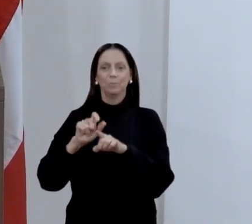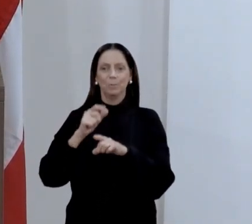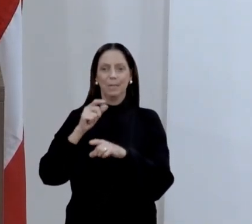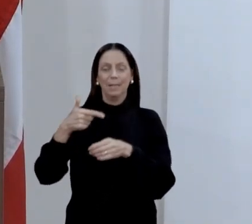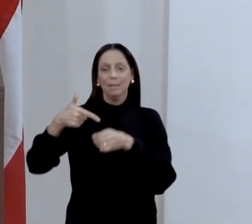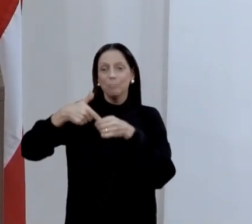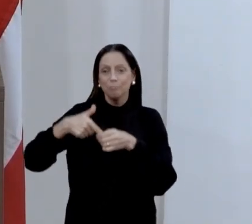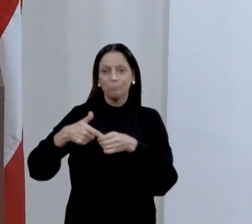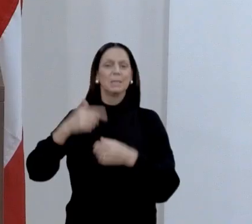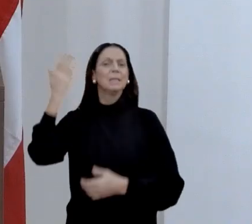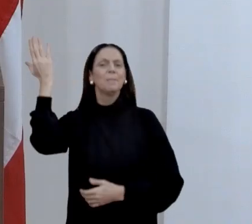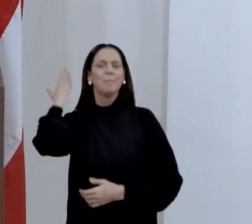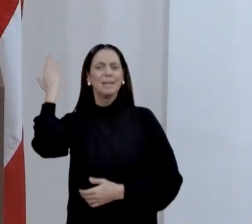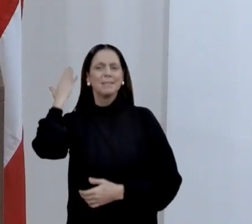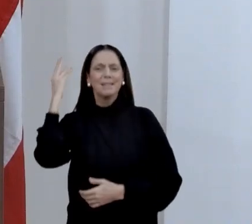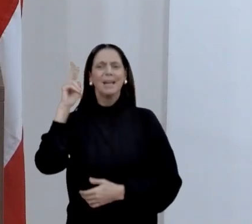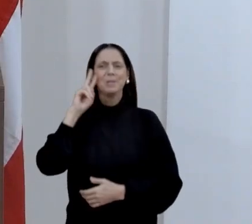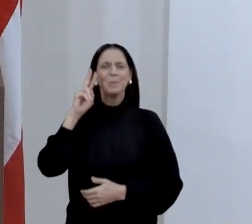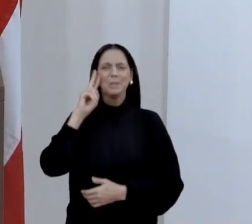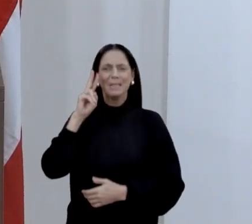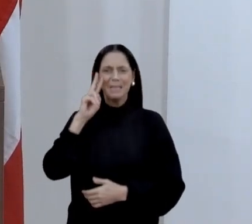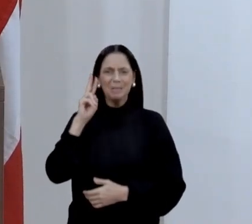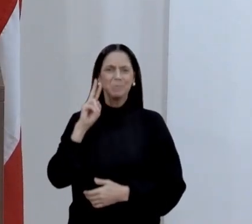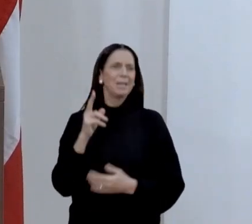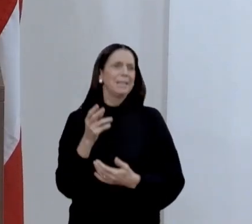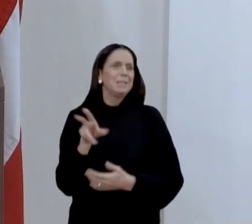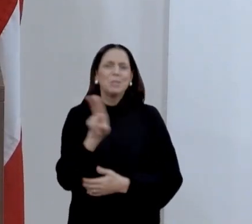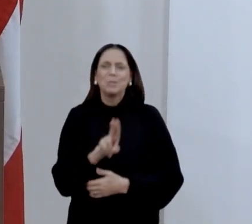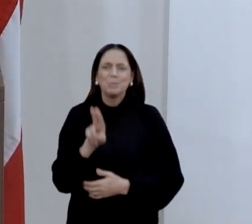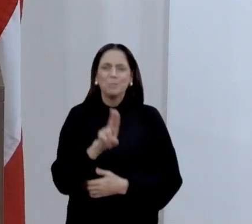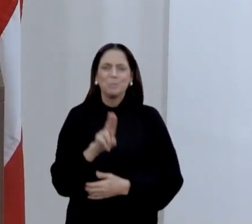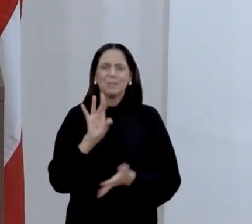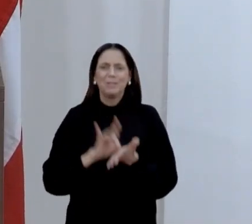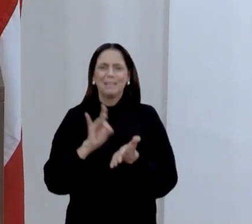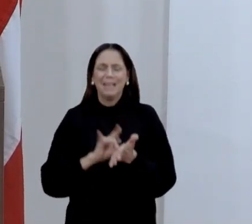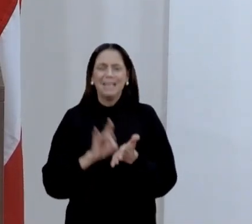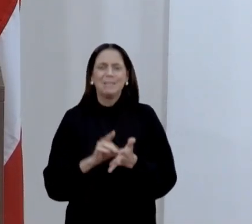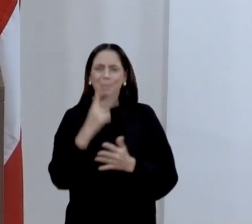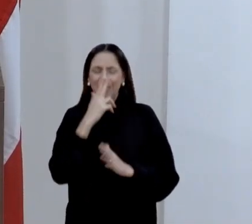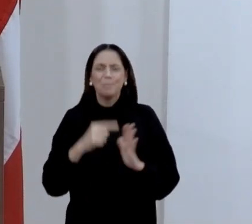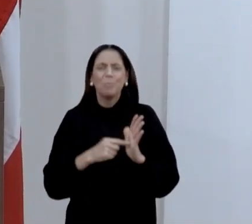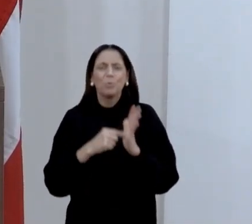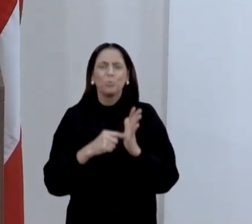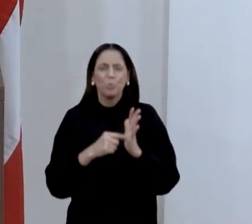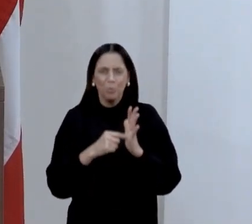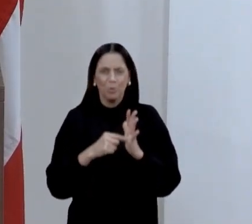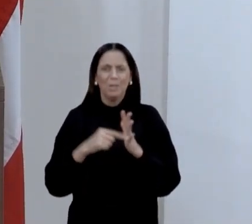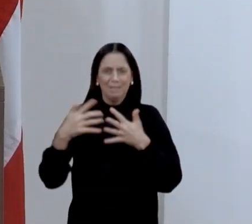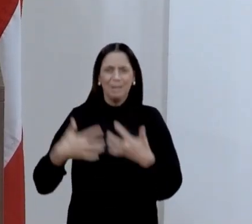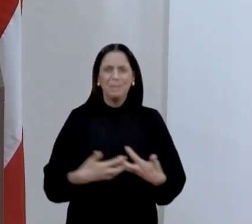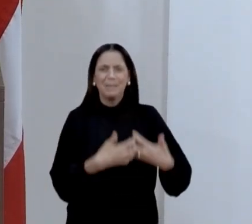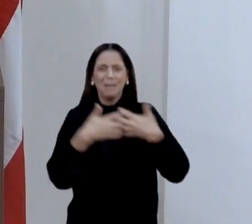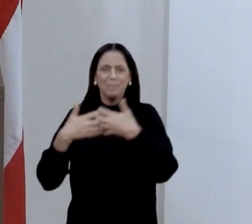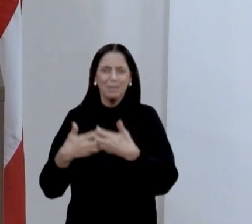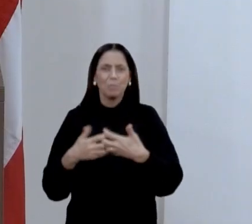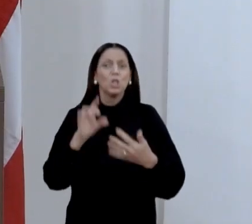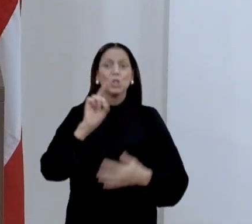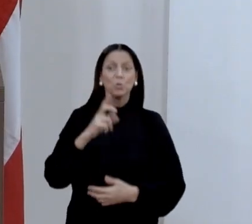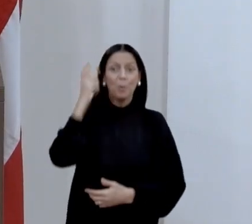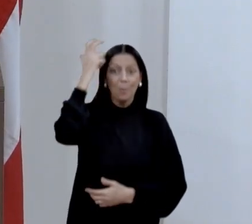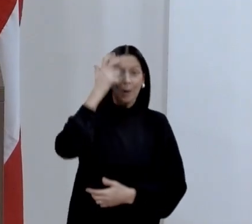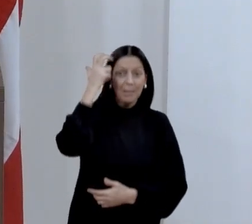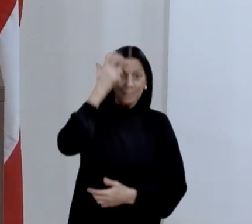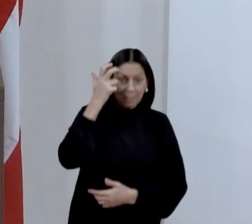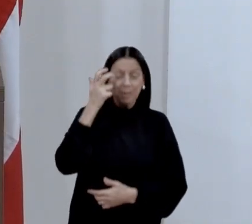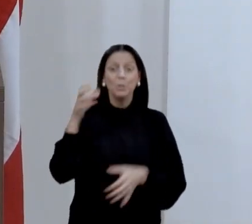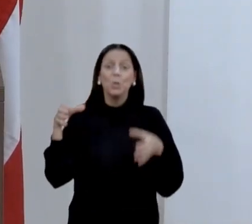o alemão fazendo funcionar. Aquilo é o motor de um caminhão, de uma Mercedes, tem que engatar a primeira, botar a embreagem, é um negócio surreal, que só o alemão e aquela turma